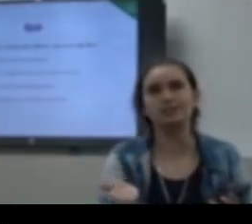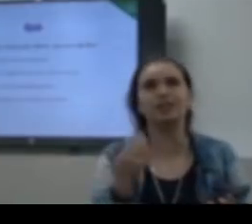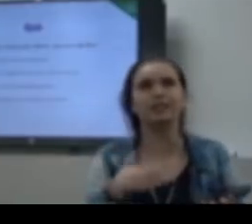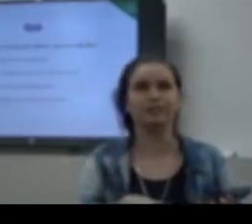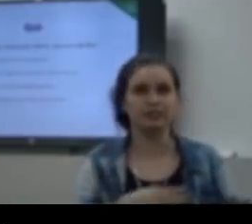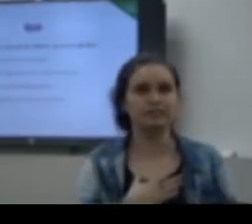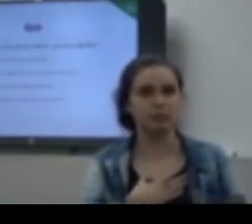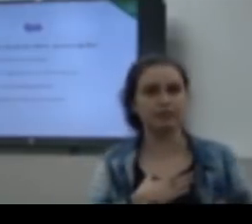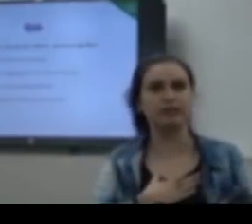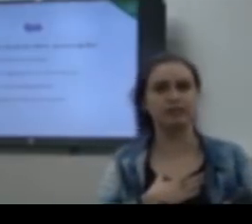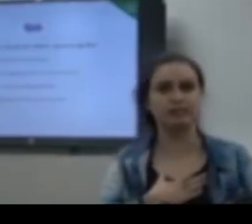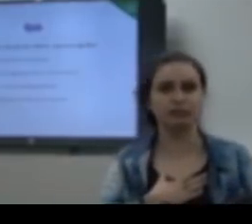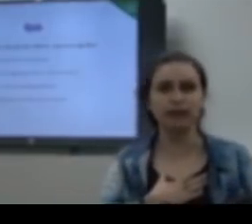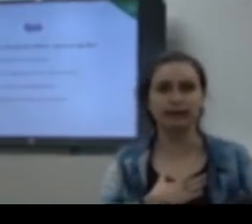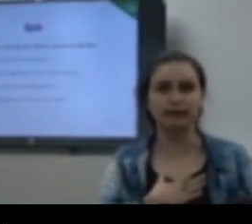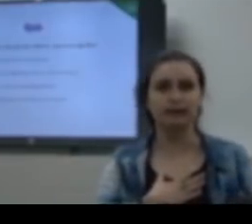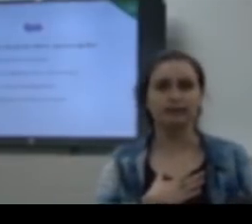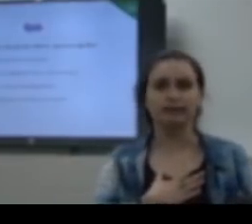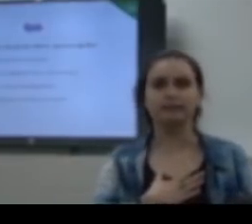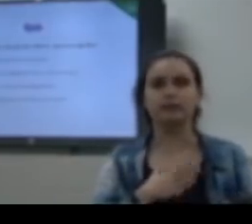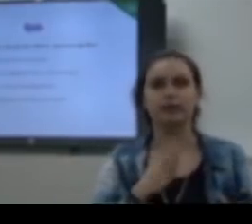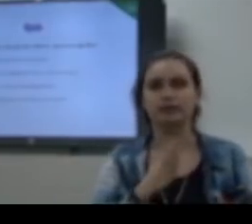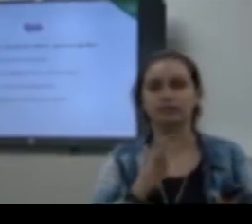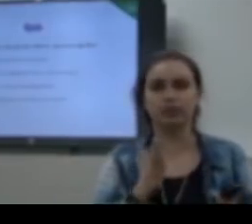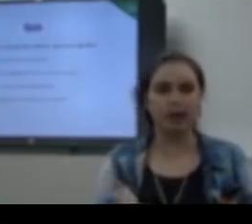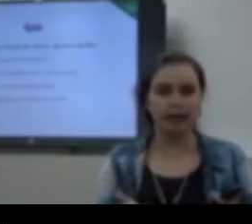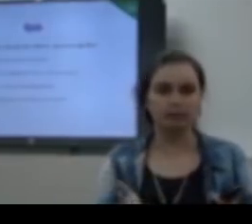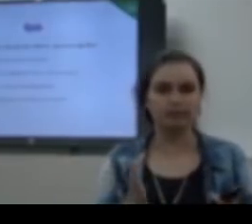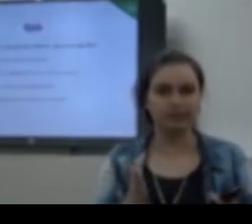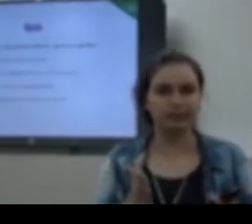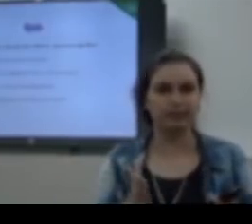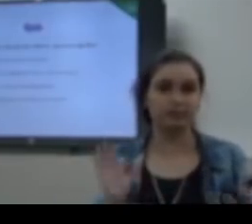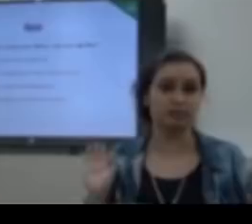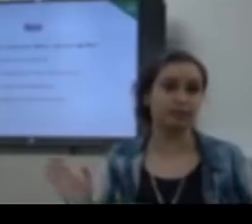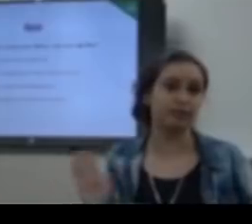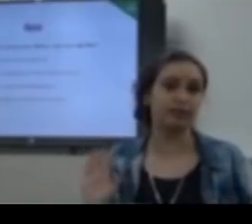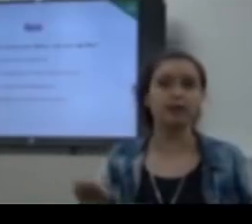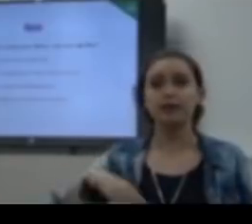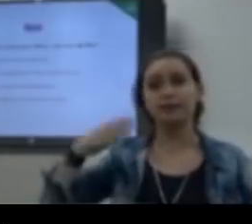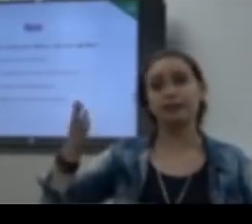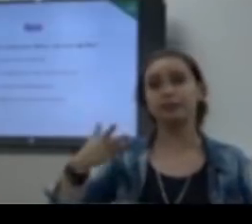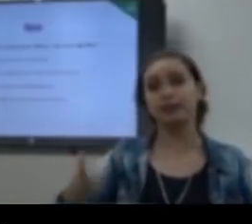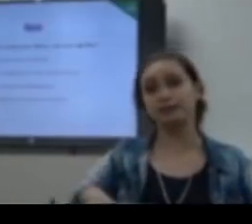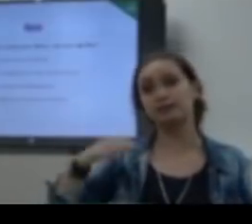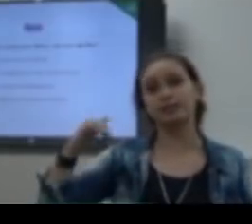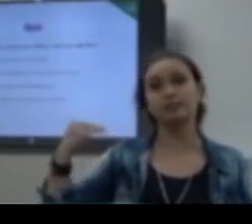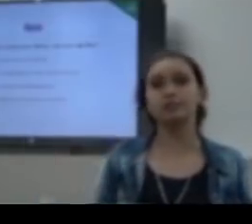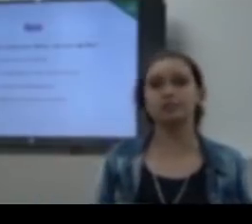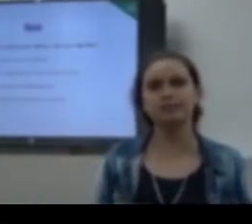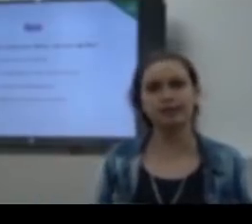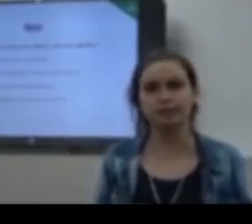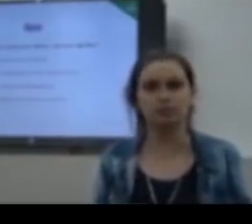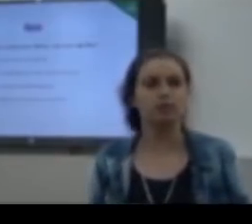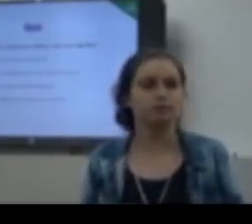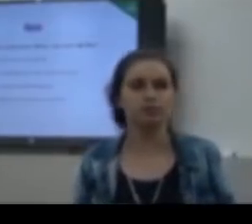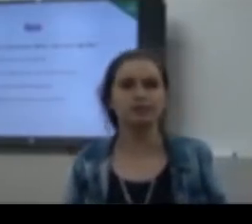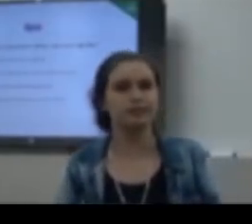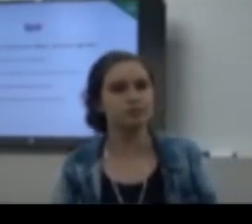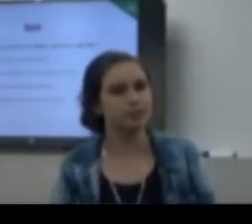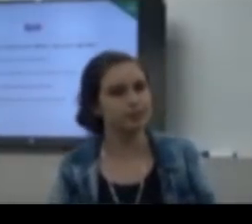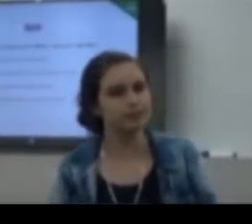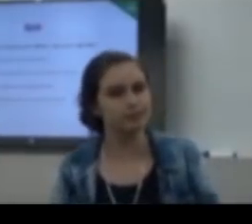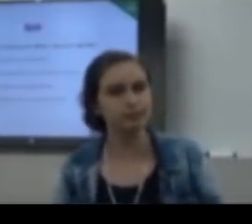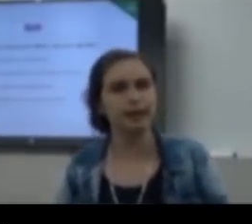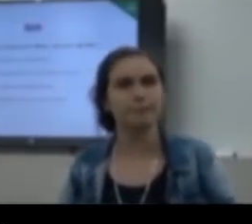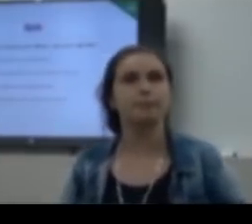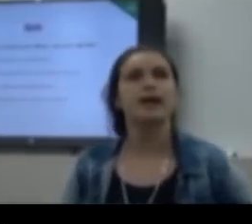essa característica que define ser uma floresta secundária, tá? Então, isso não significa. Isso significa que a floresta está dividida em estratos. Não diz